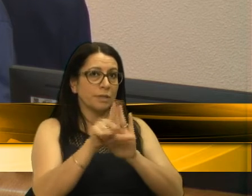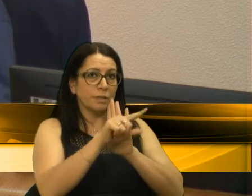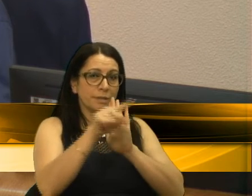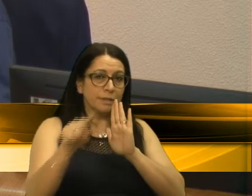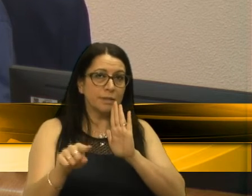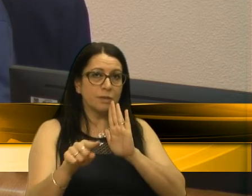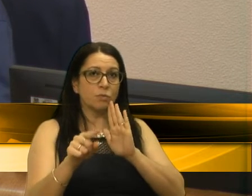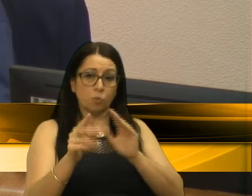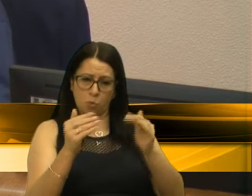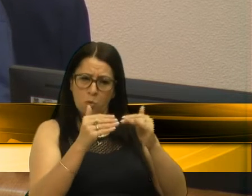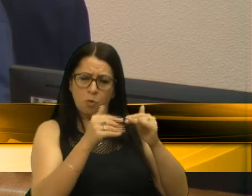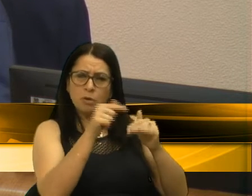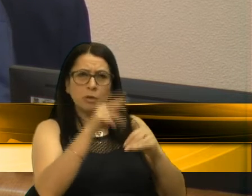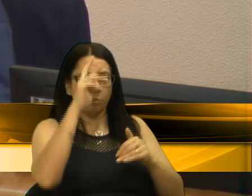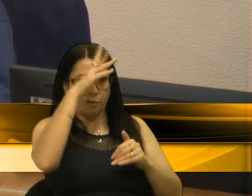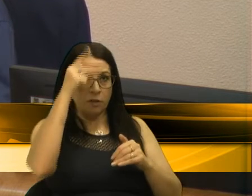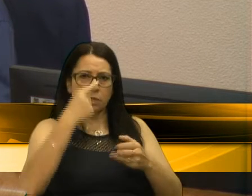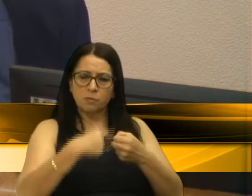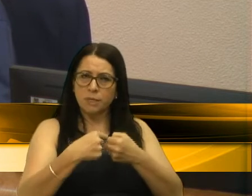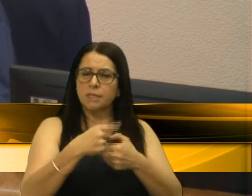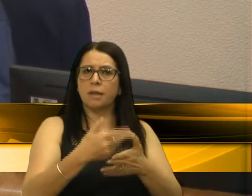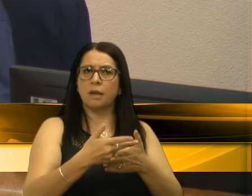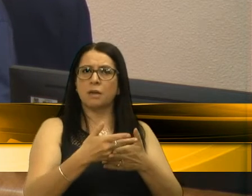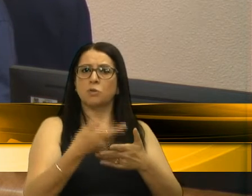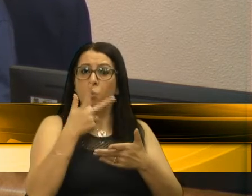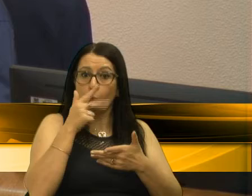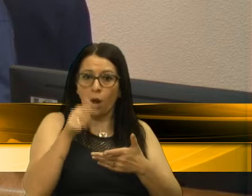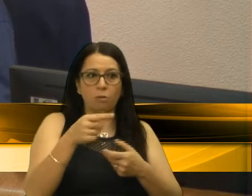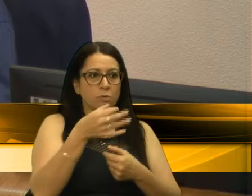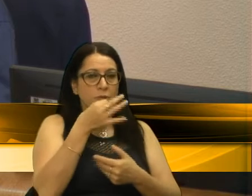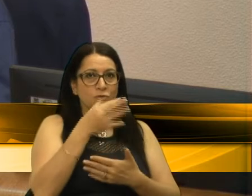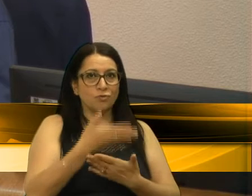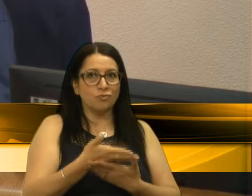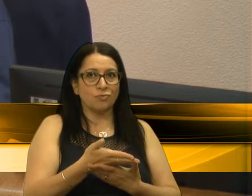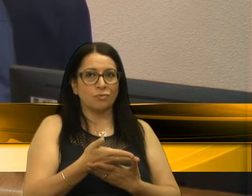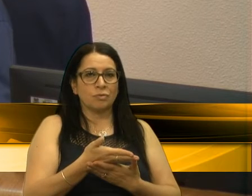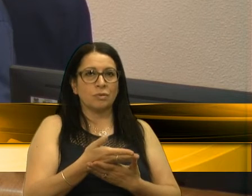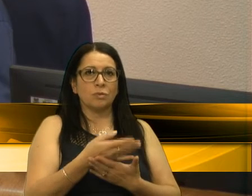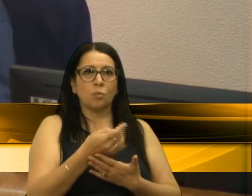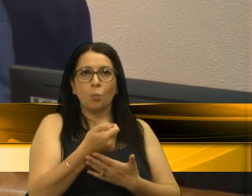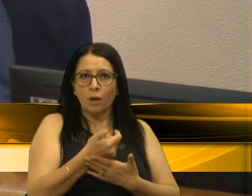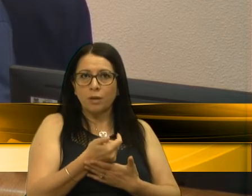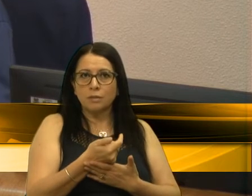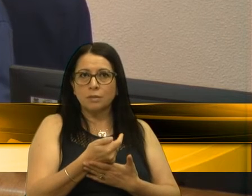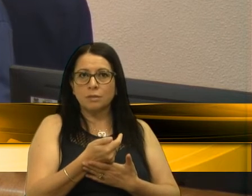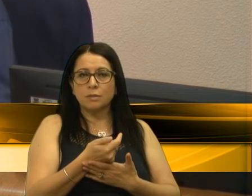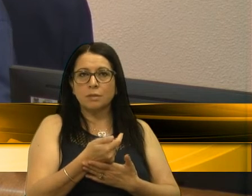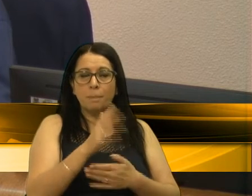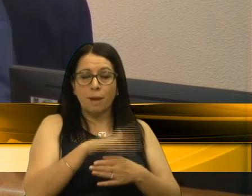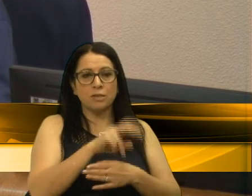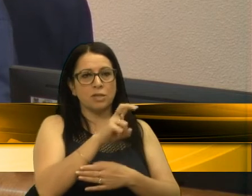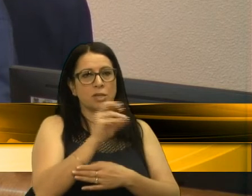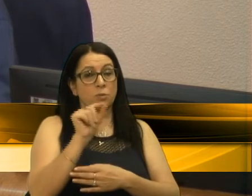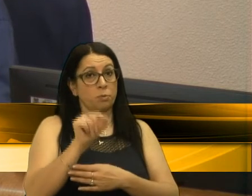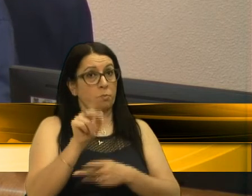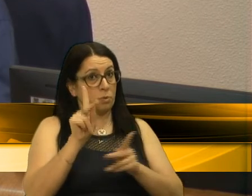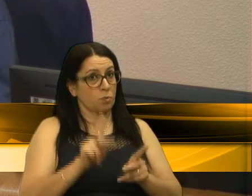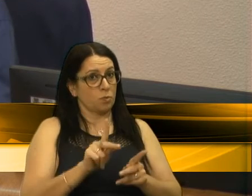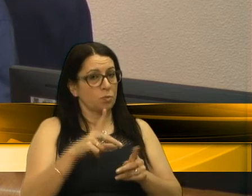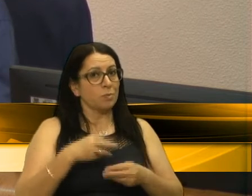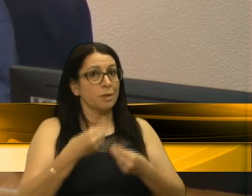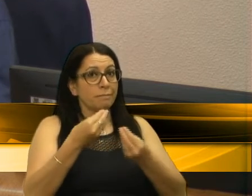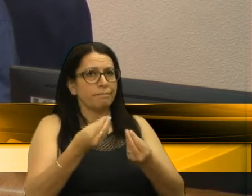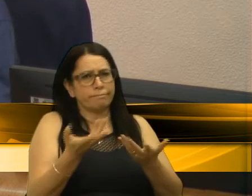Portanto, o senhor concorda que o prefeito de uma cidade do porte de Caxias do Sul, com quase ou mais de 500 mil habitantes, ao